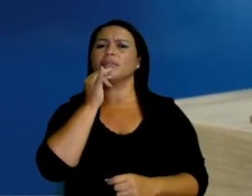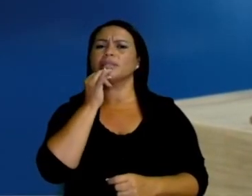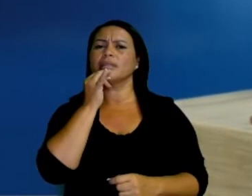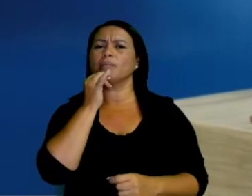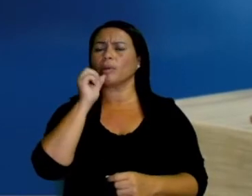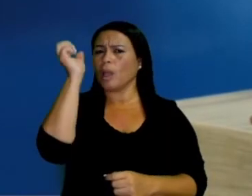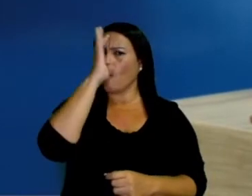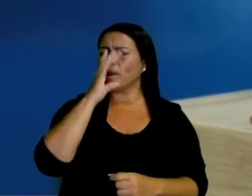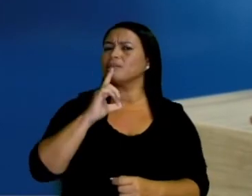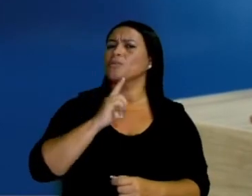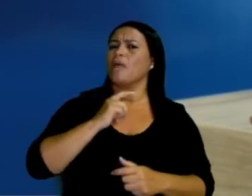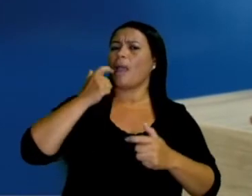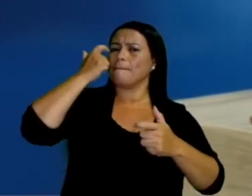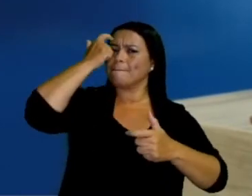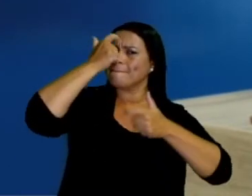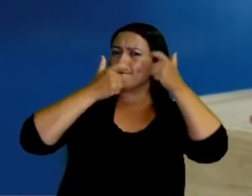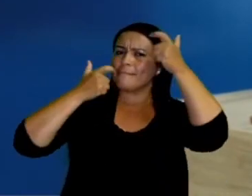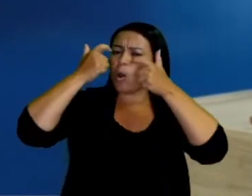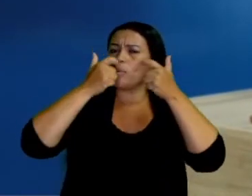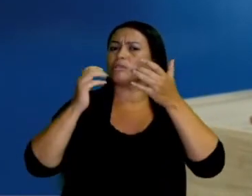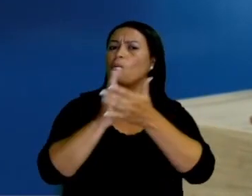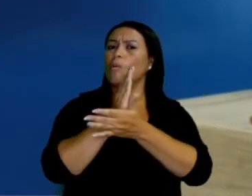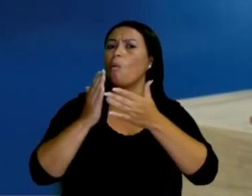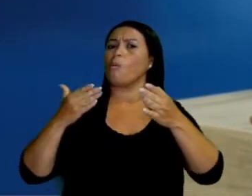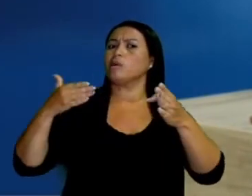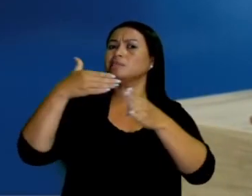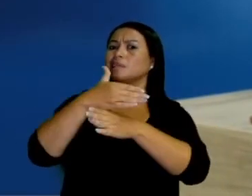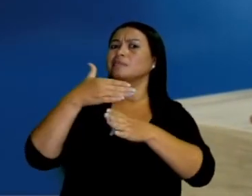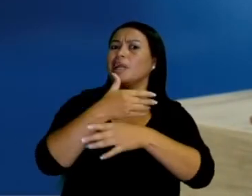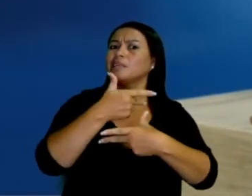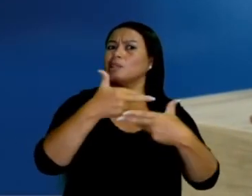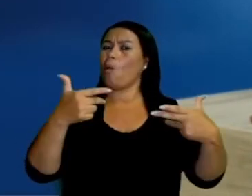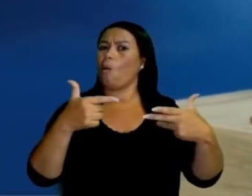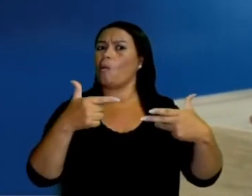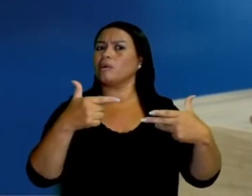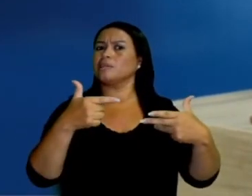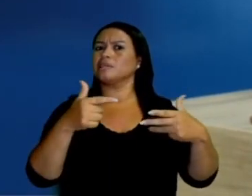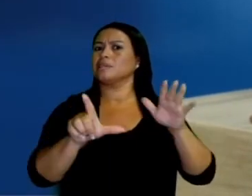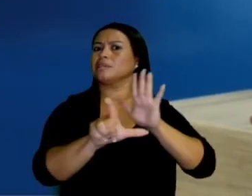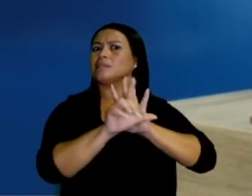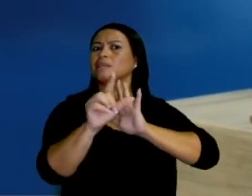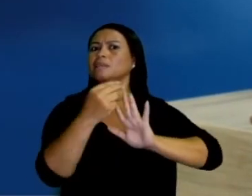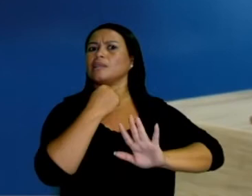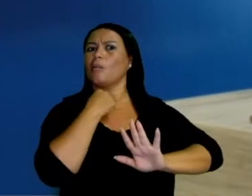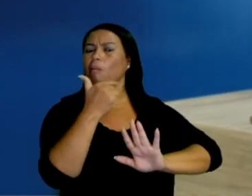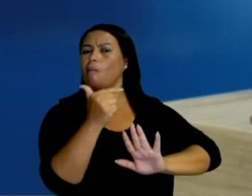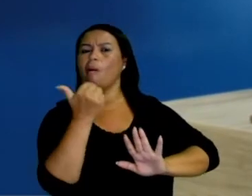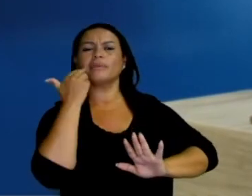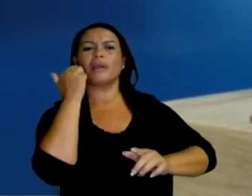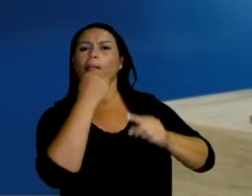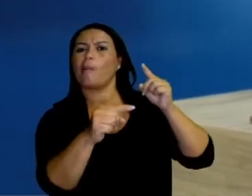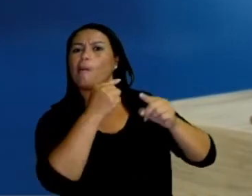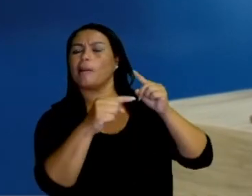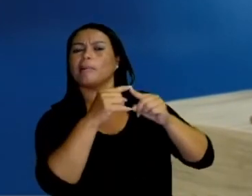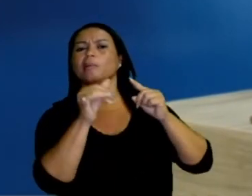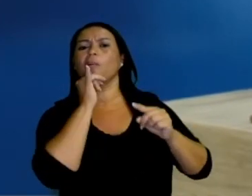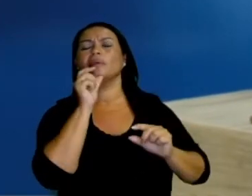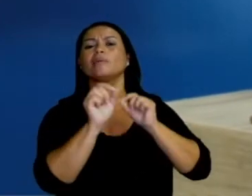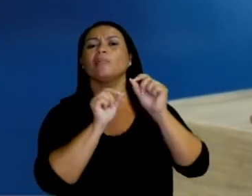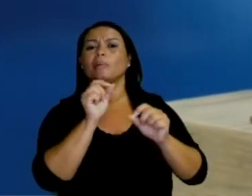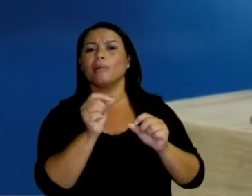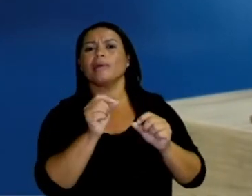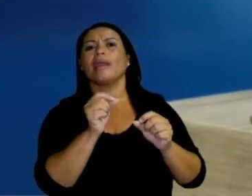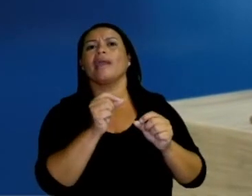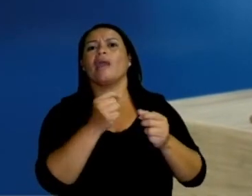tem muita preocupação com a entrada de coisas ilegais por essas fronteiras, tá? E muitas vezes coisas, né, de tráfico, né, vai